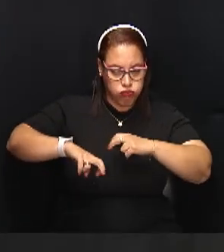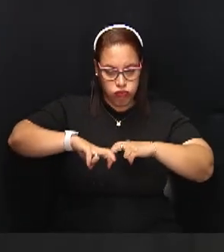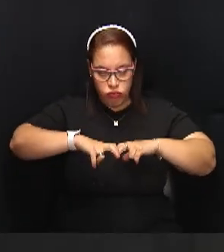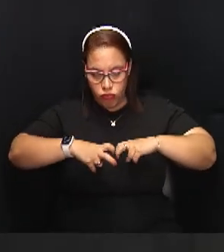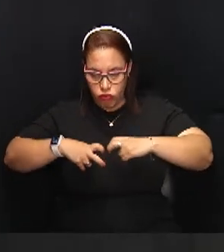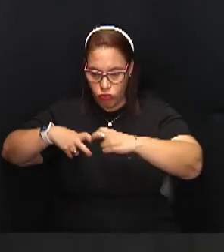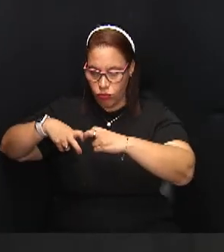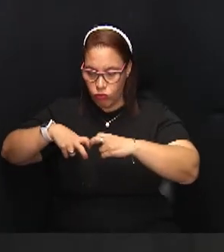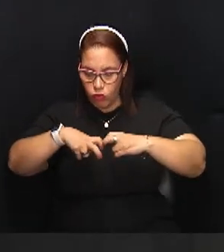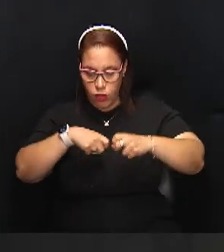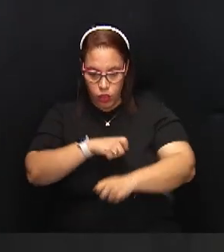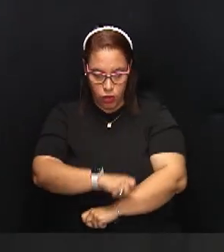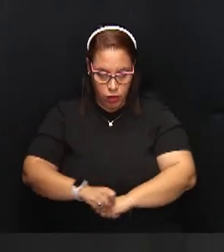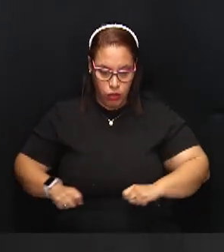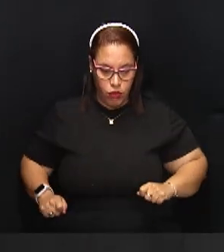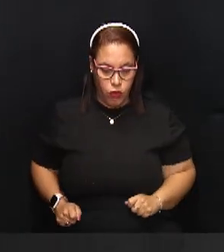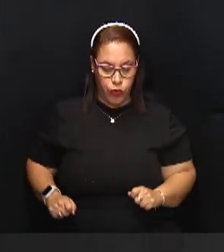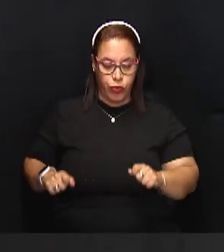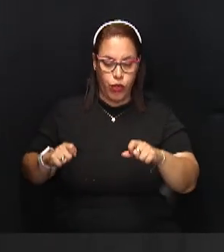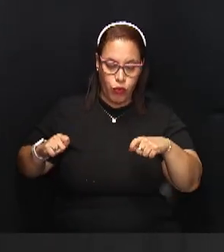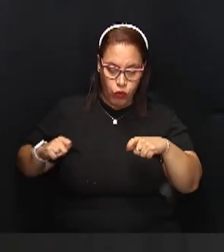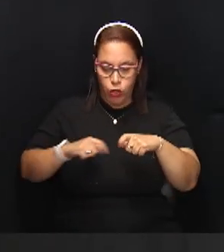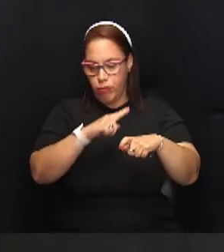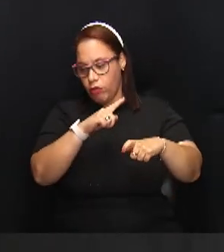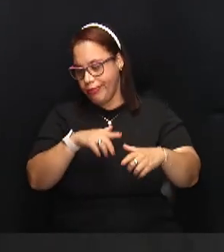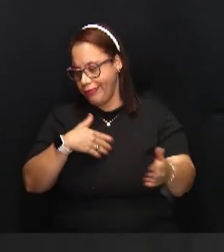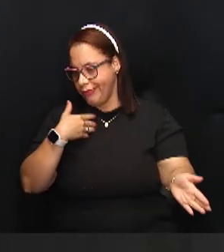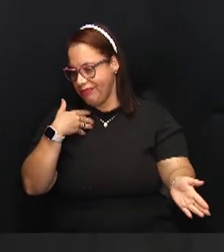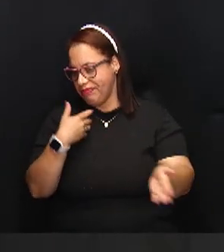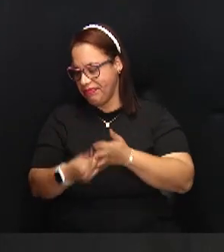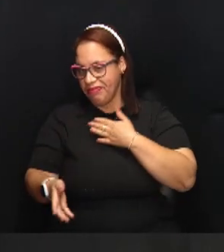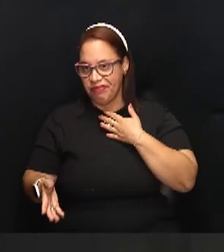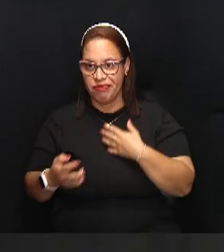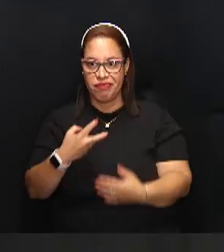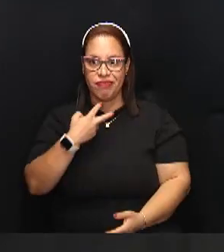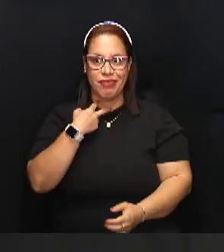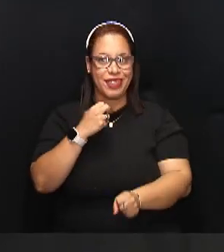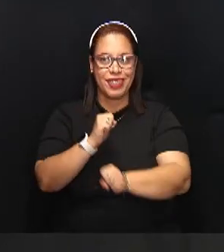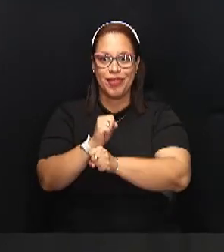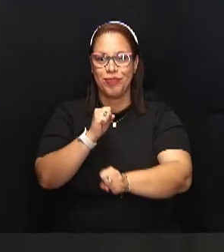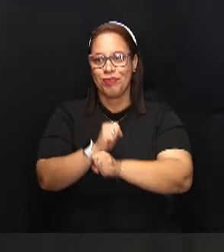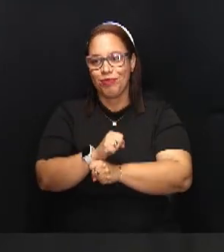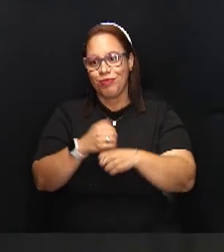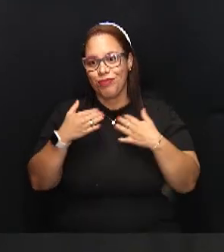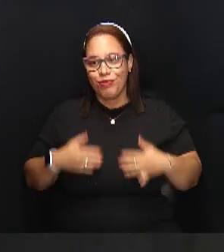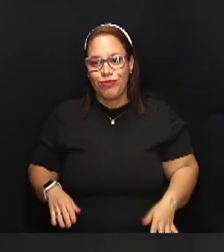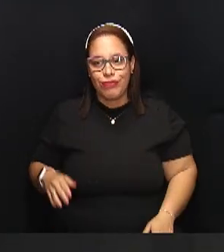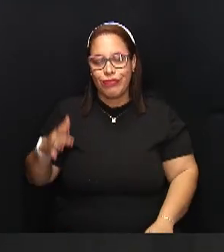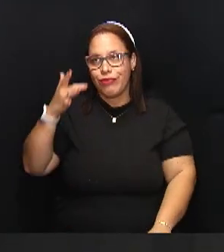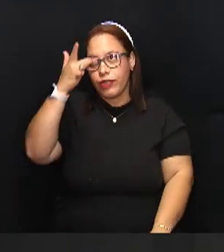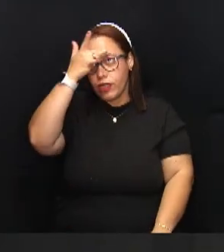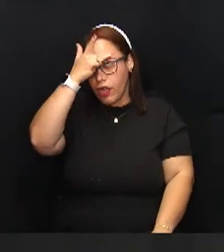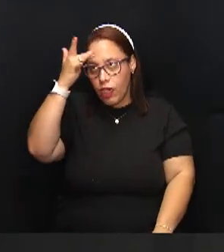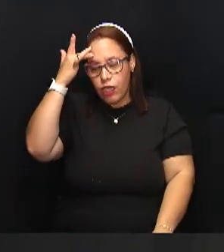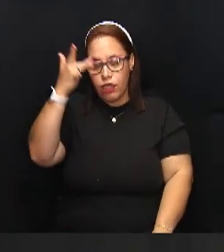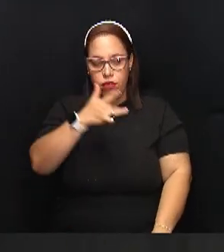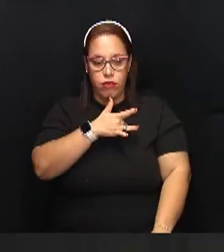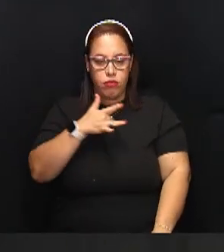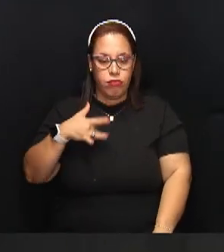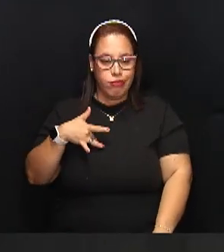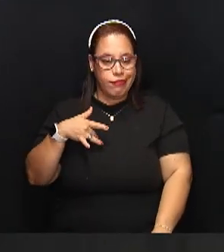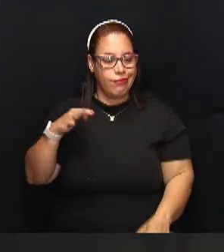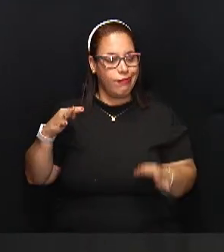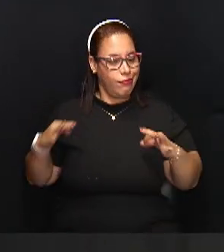kung fu, futebol, enfim. A gente não pode parar. Eu acho que o corpo são, a mente é sã também, né? Corpo são e mente